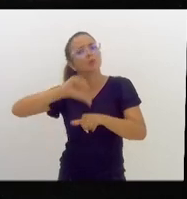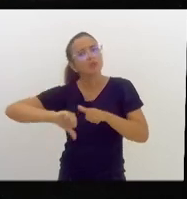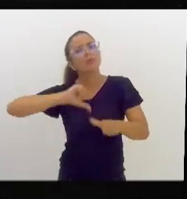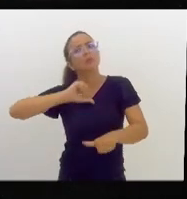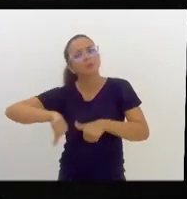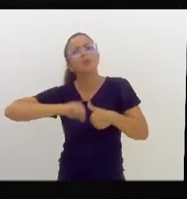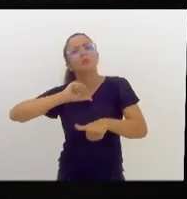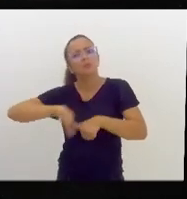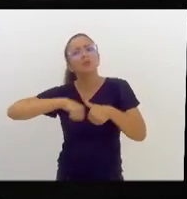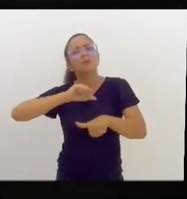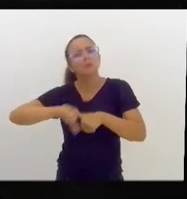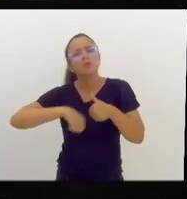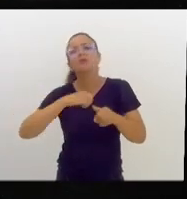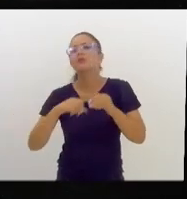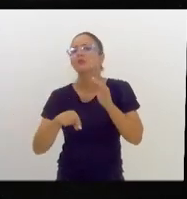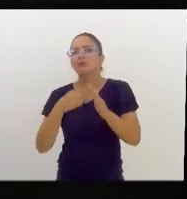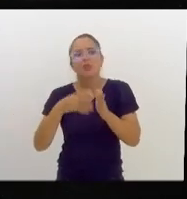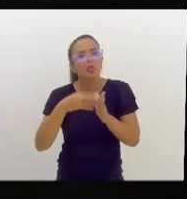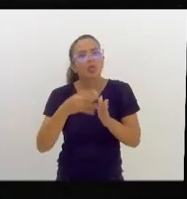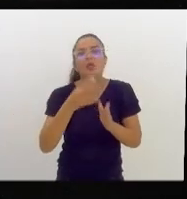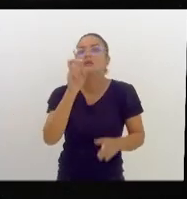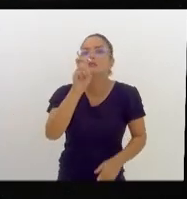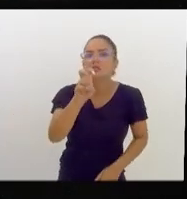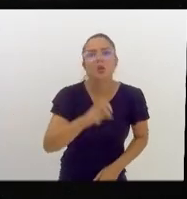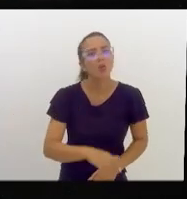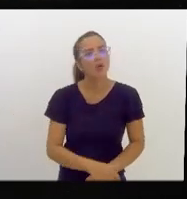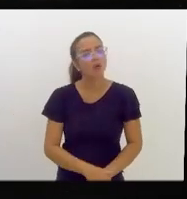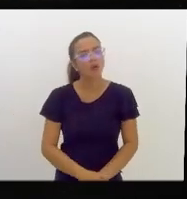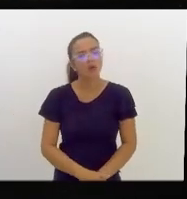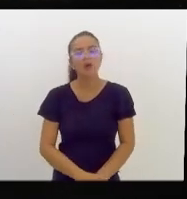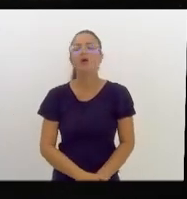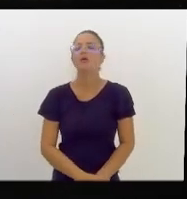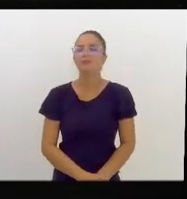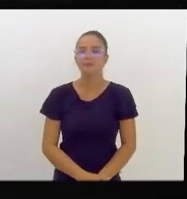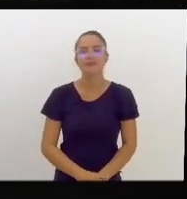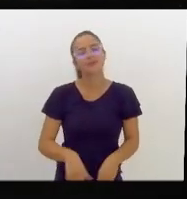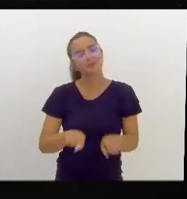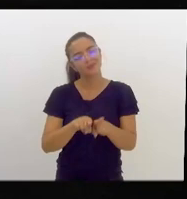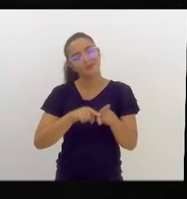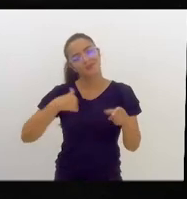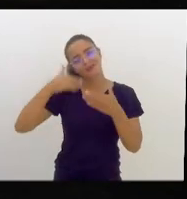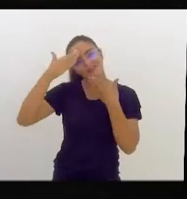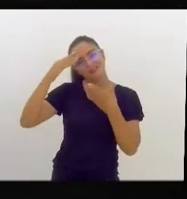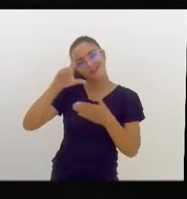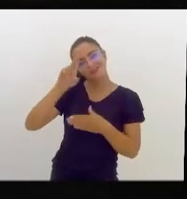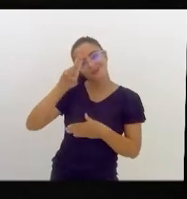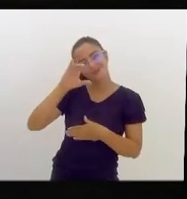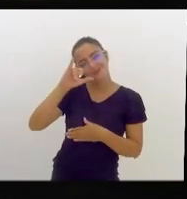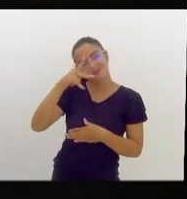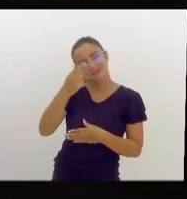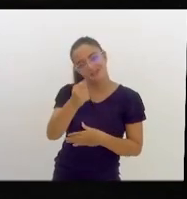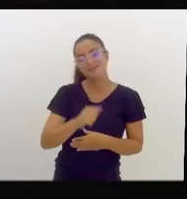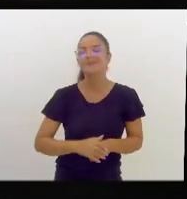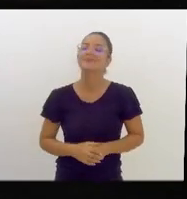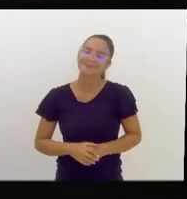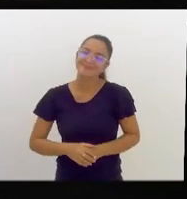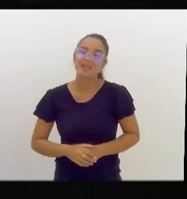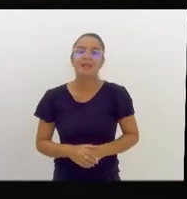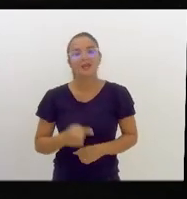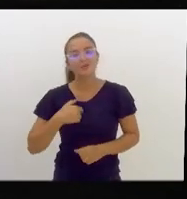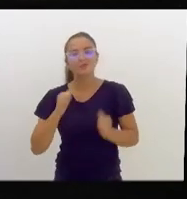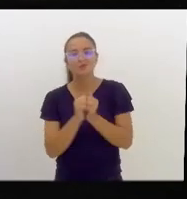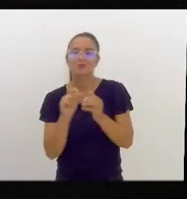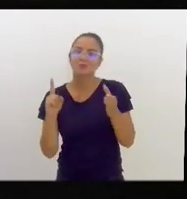minha alegria, meu agradecimento à deputada Lucinha por poder participar dessa CPI. E, rapidamente, na questão da